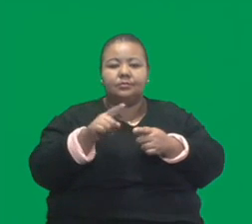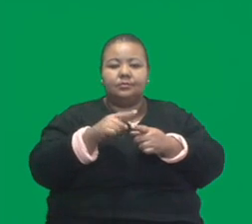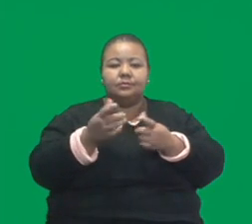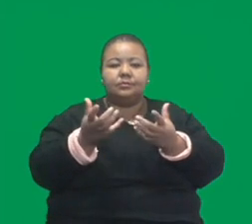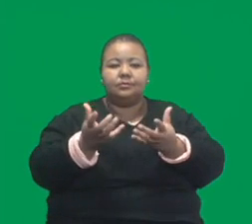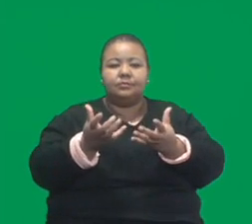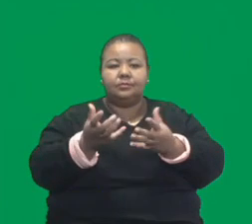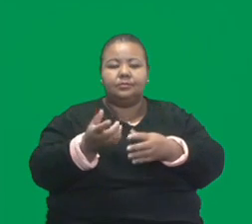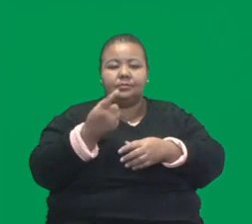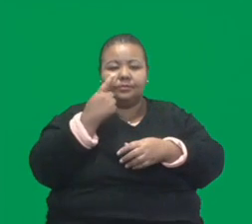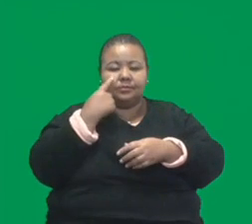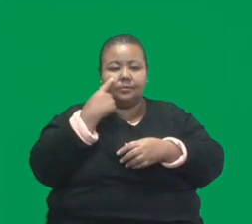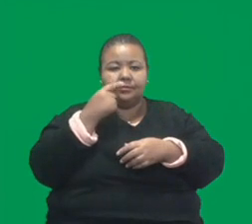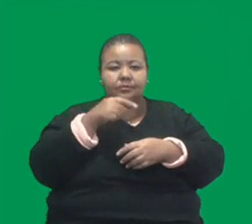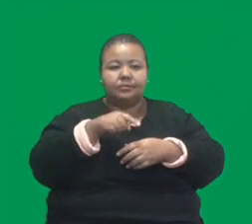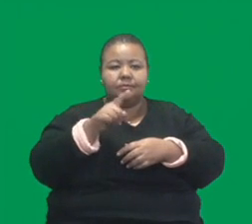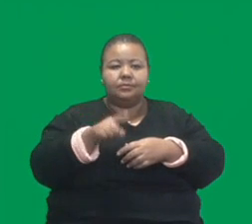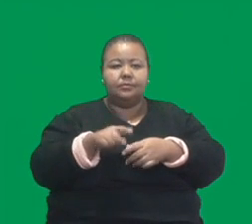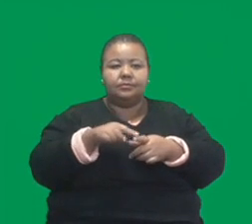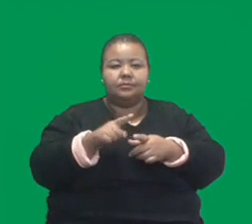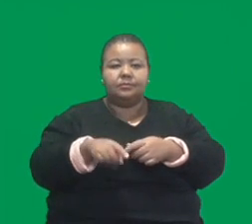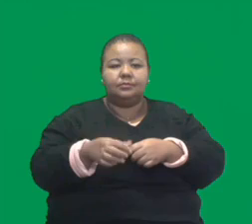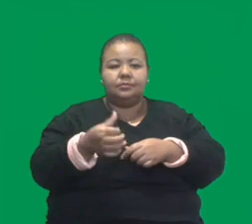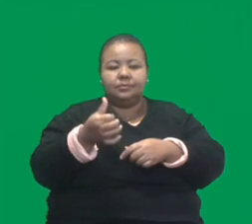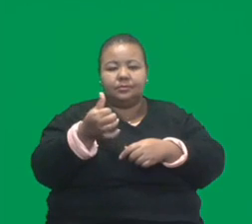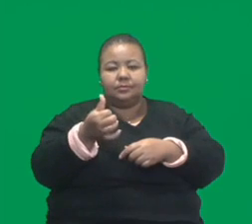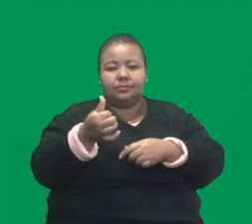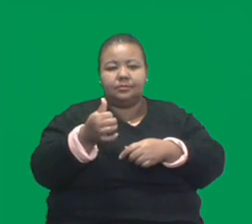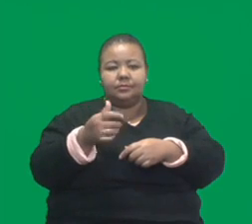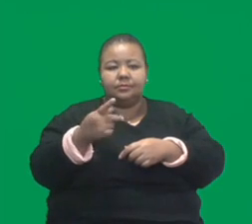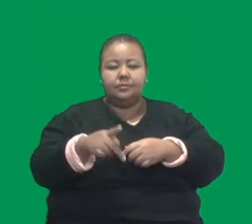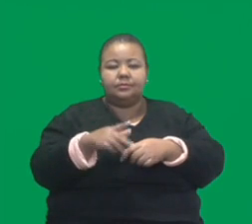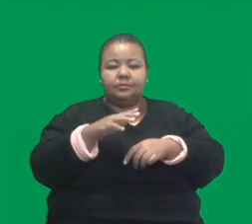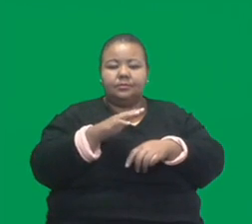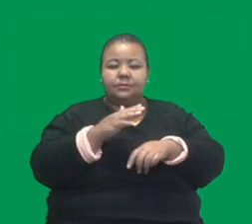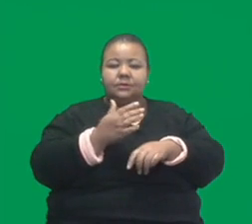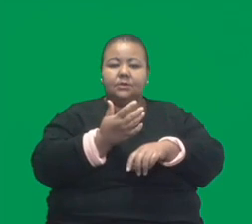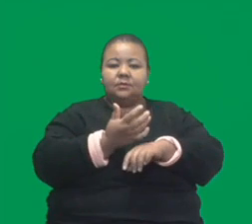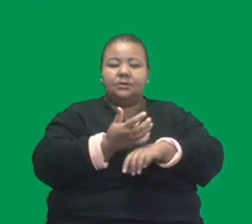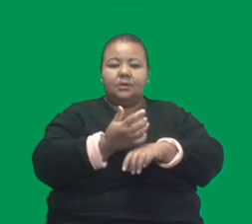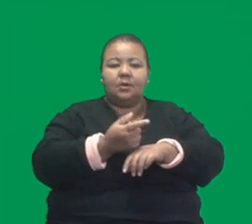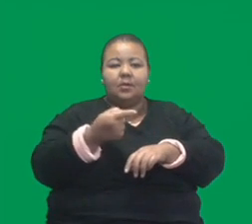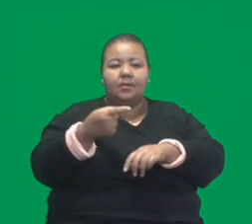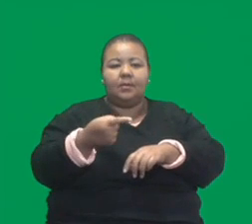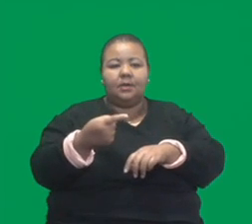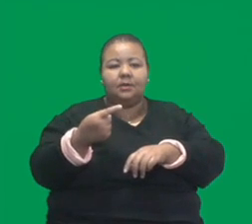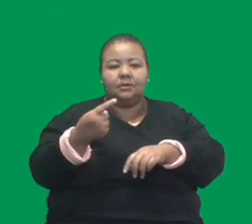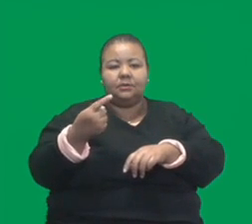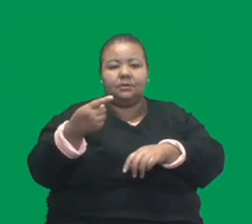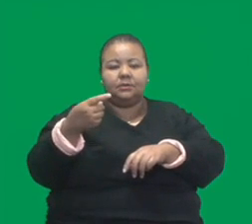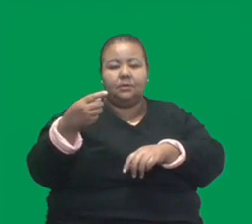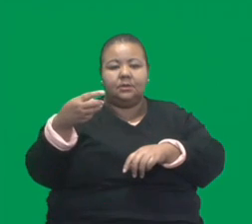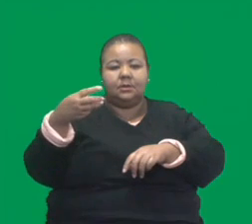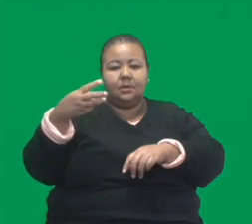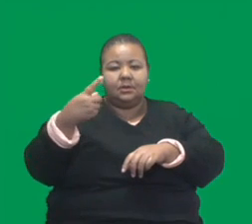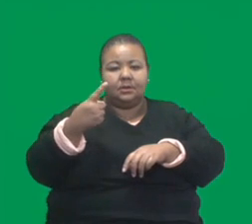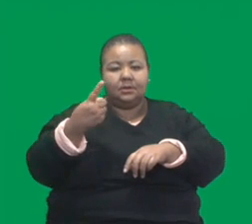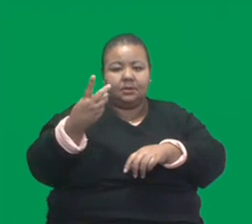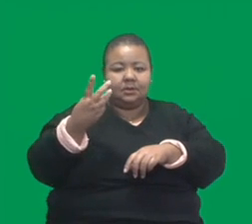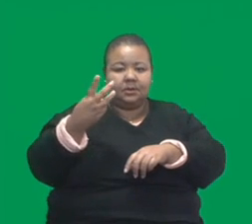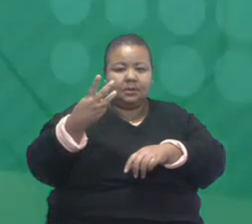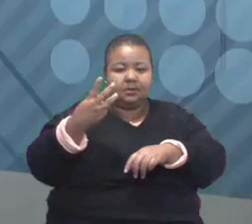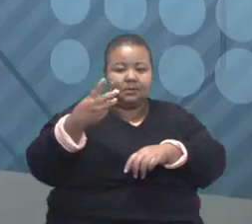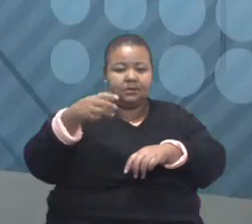você observe que aqui tem colocado um 6, tá? No seu material está menos 13 e 9. Para